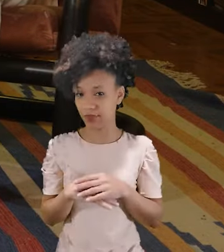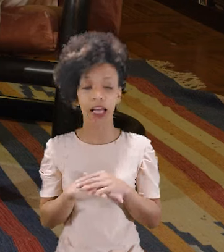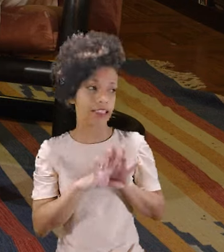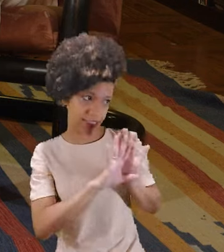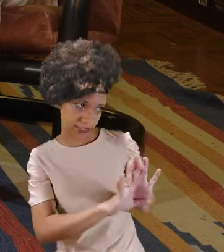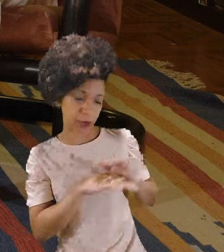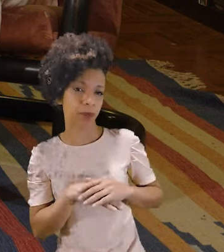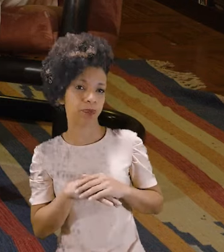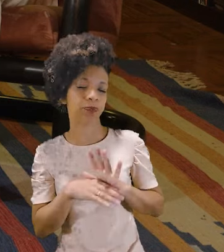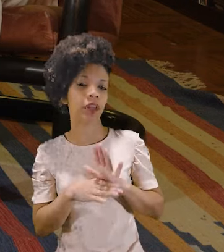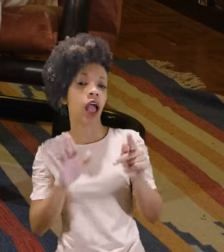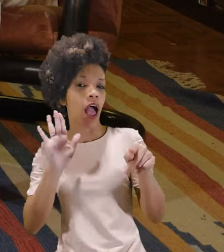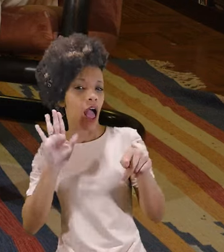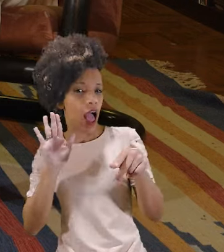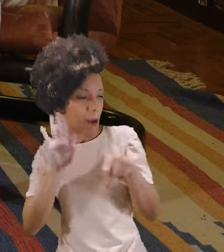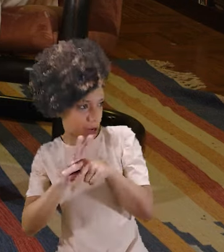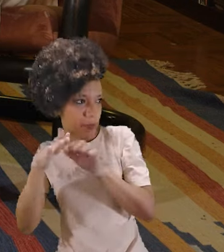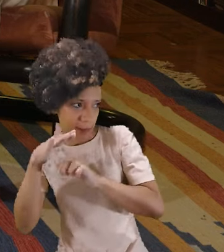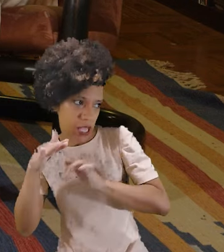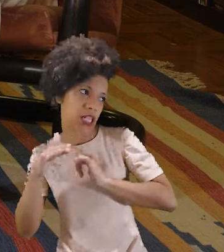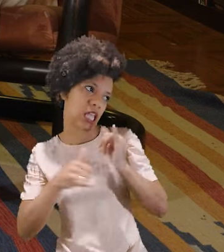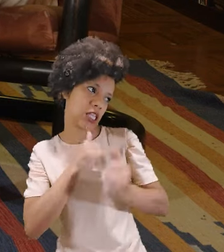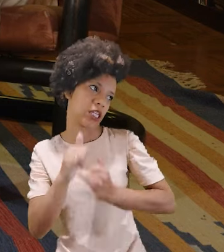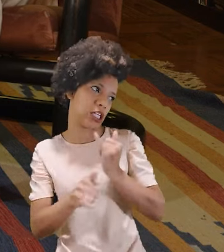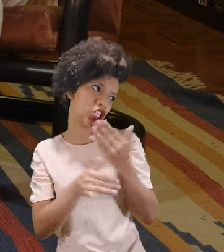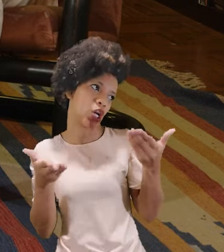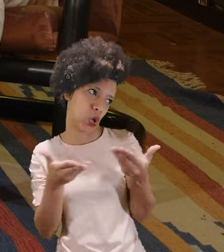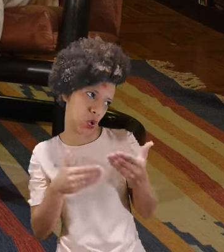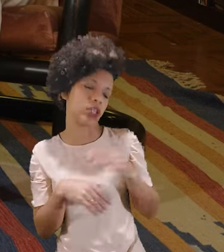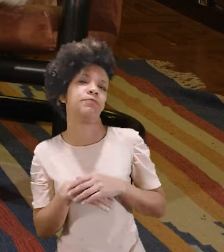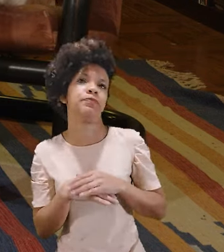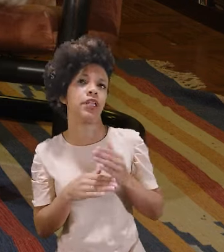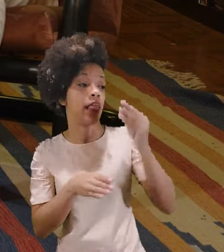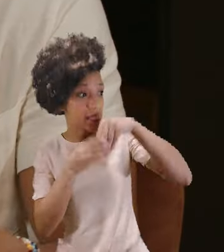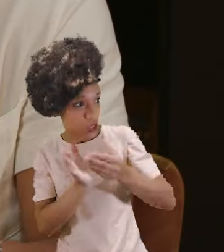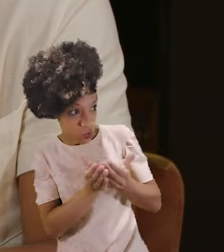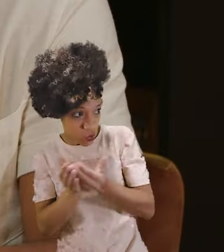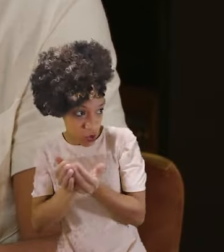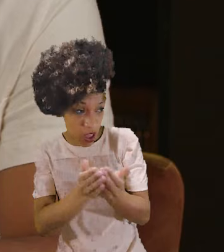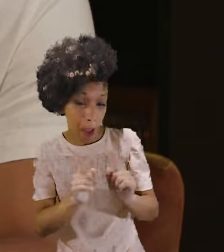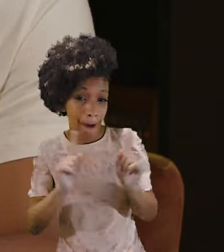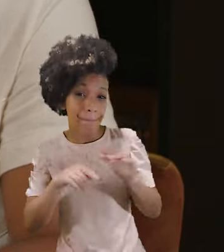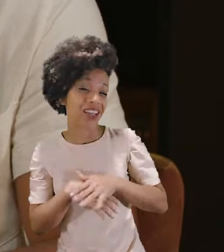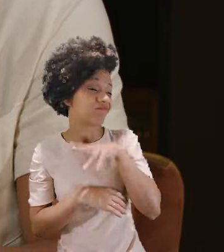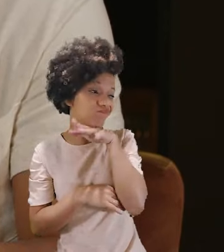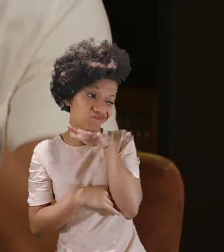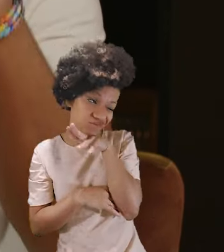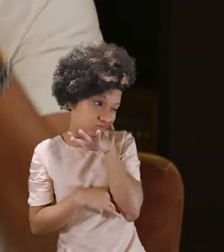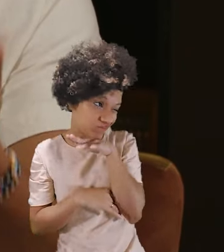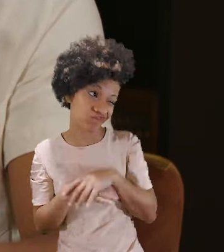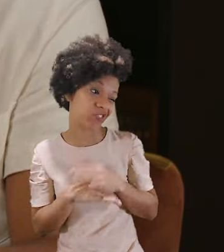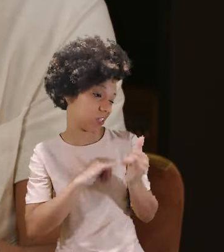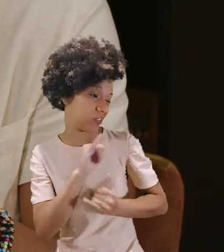a companhia ela botou internet nos navios beleza que eu trabalho assim vários outros componentes também tem internet na bicho mas foram Realmente é ruim